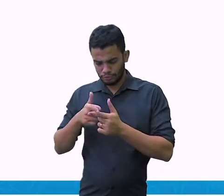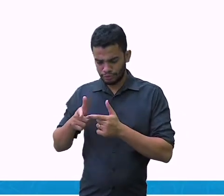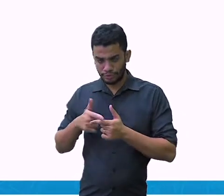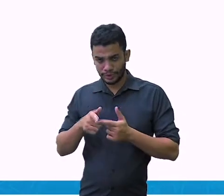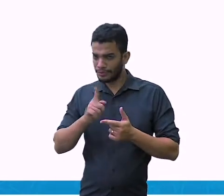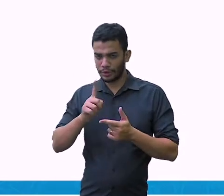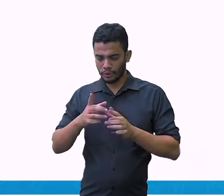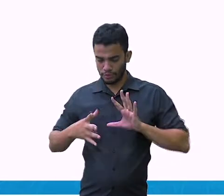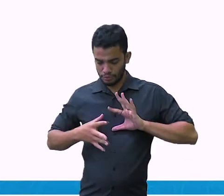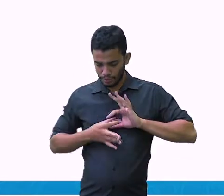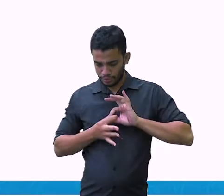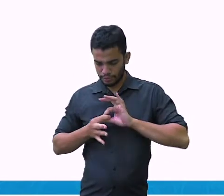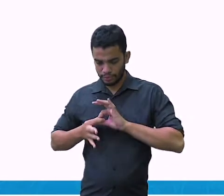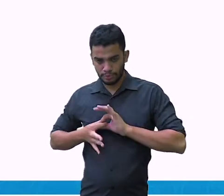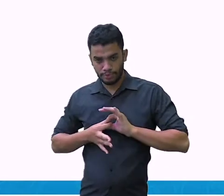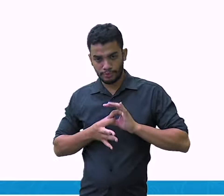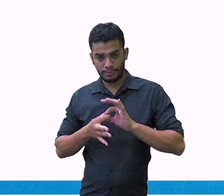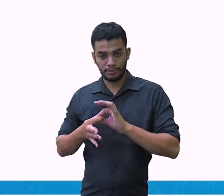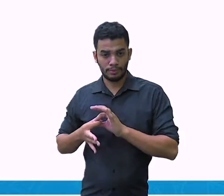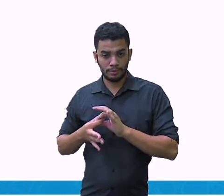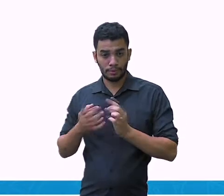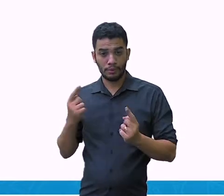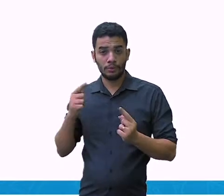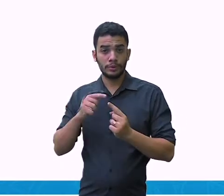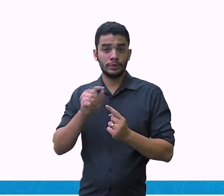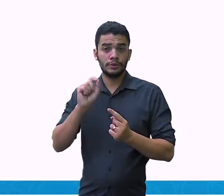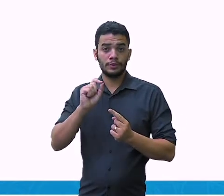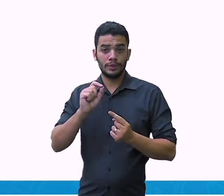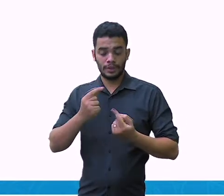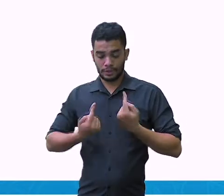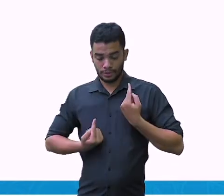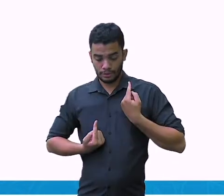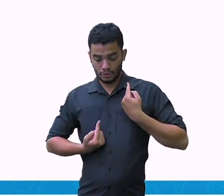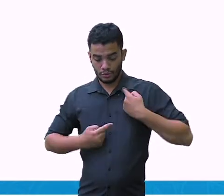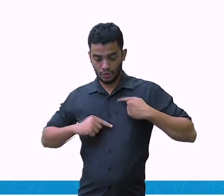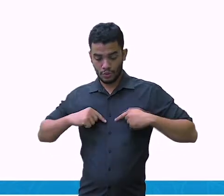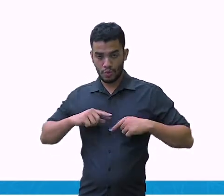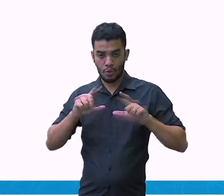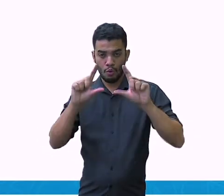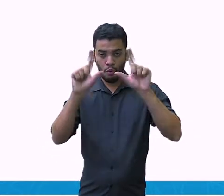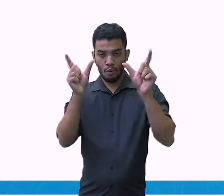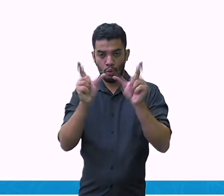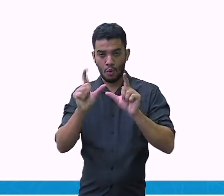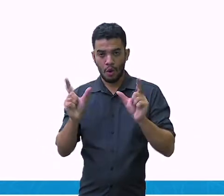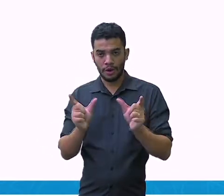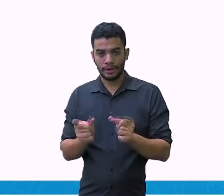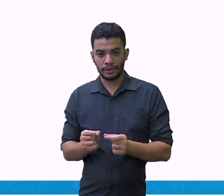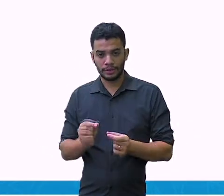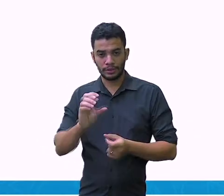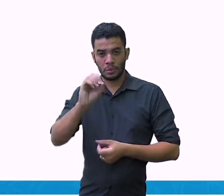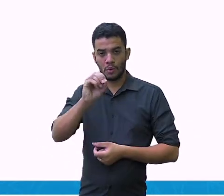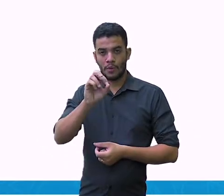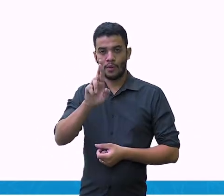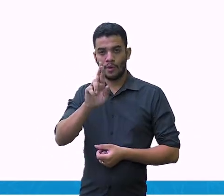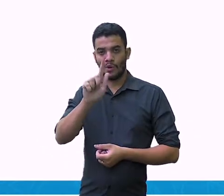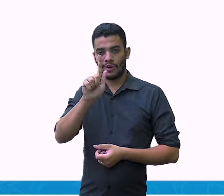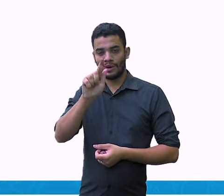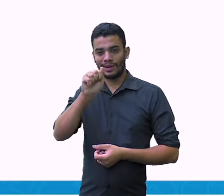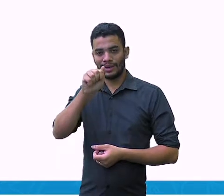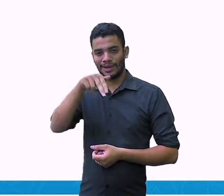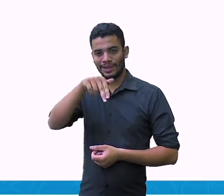harmoniosa para o bem-estar do organismo como um todo. E é assim